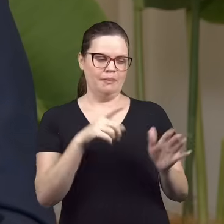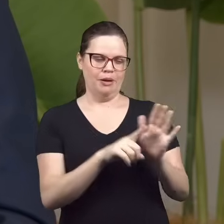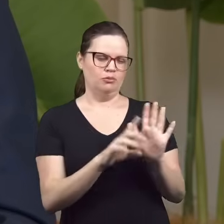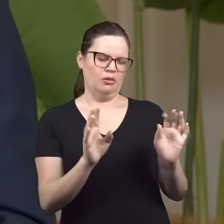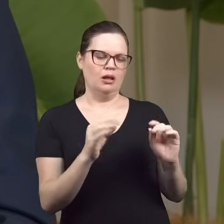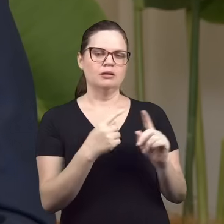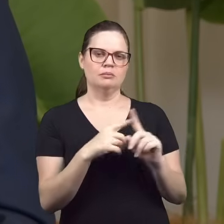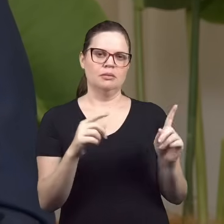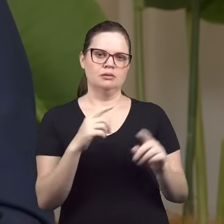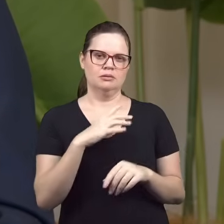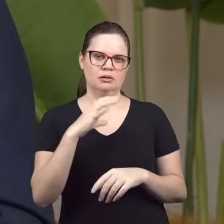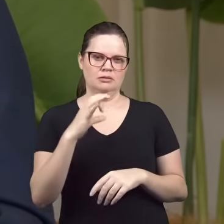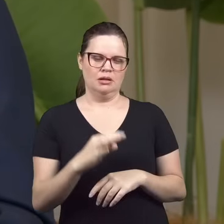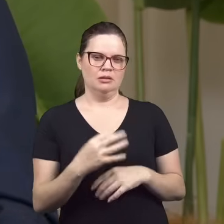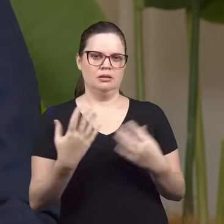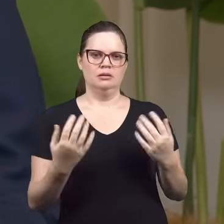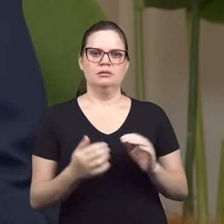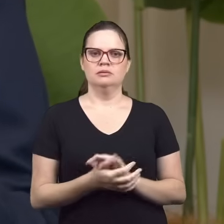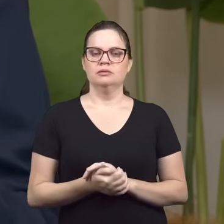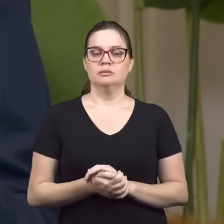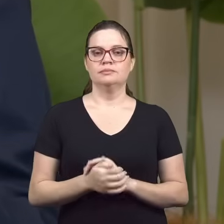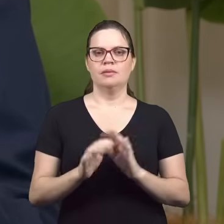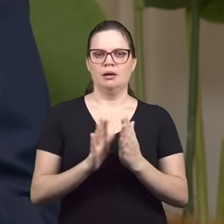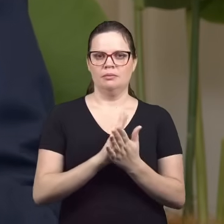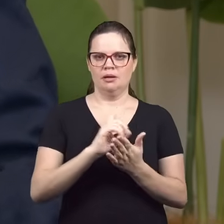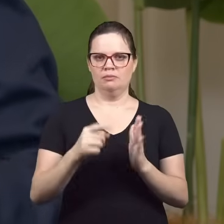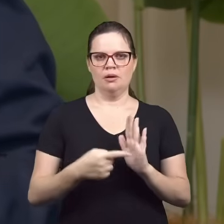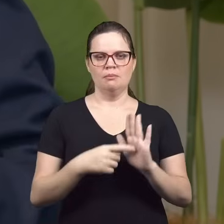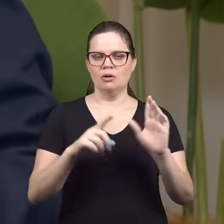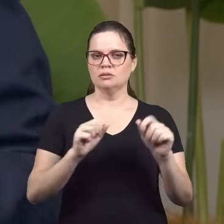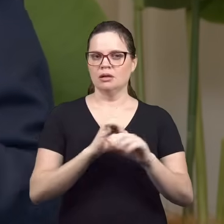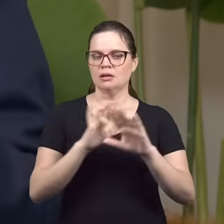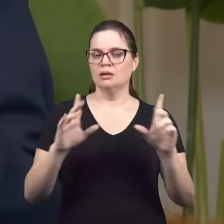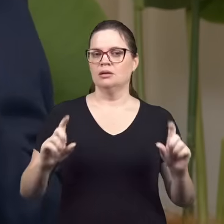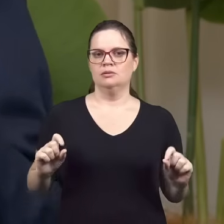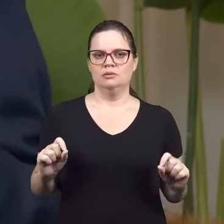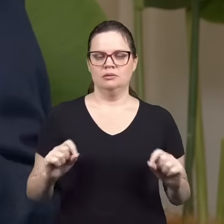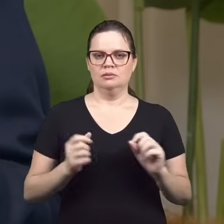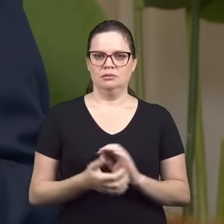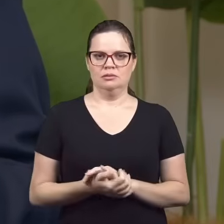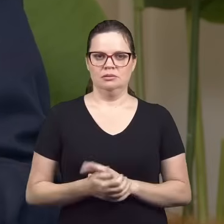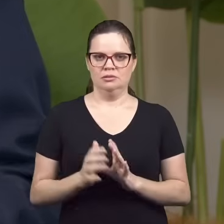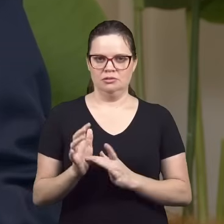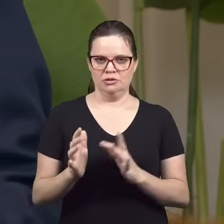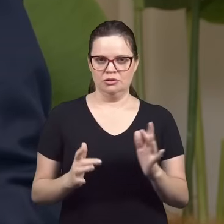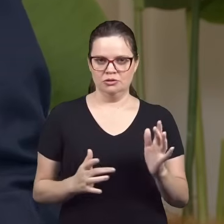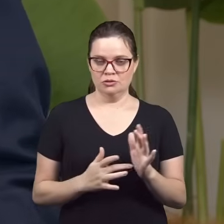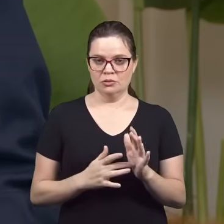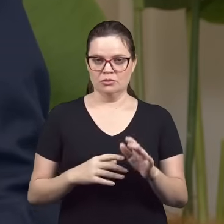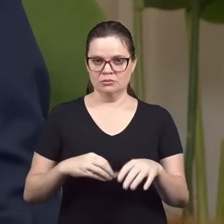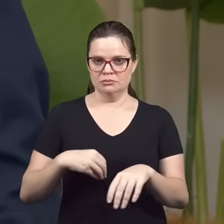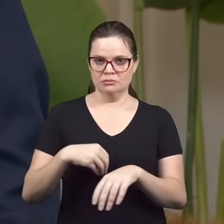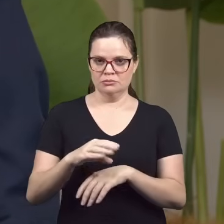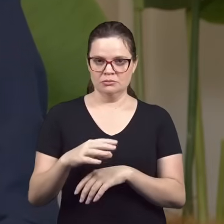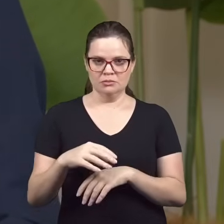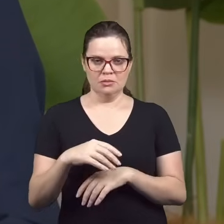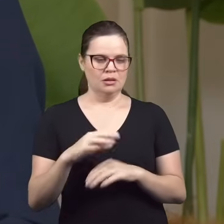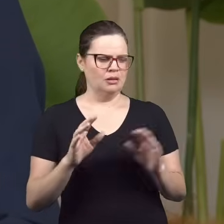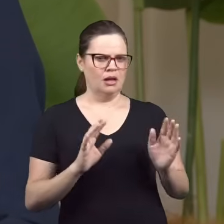Bíblia está escrito isso ou não está? Dá a entender assim? Jesus, não beberemos